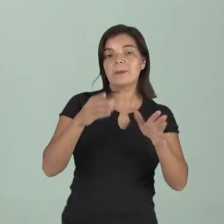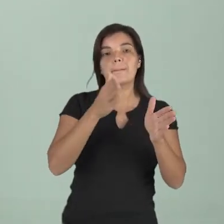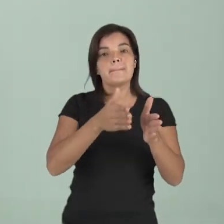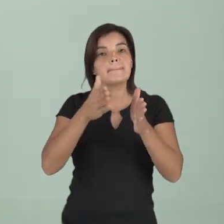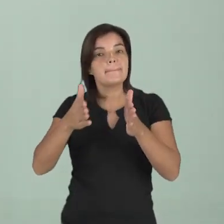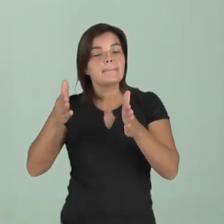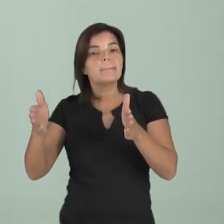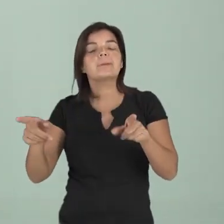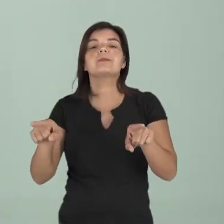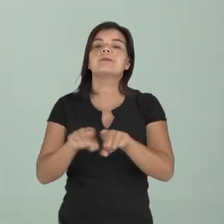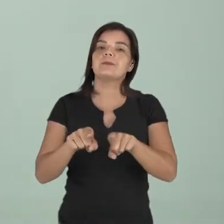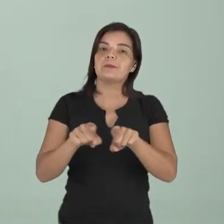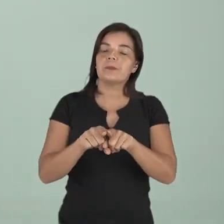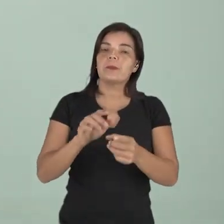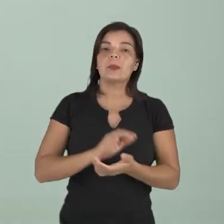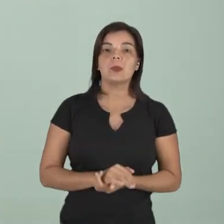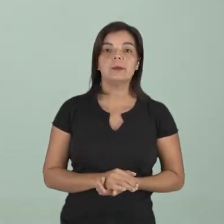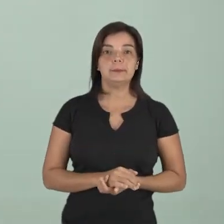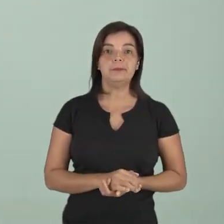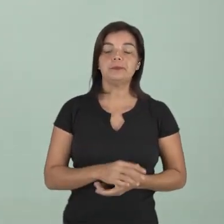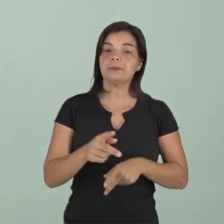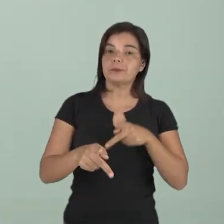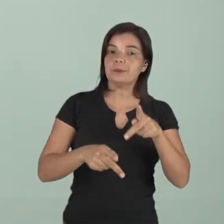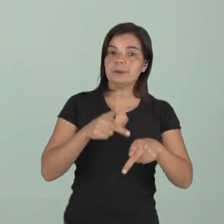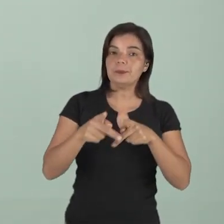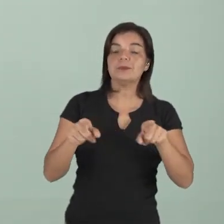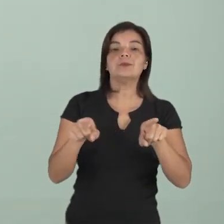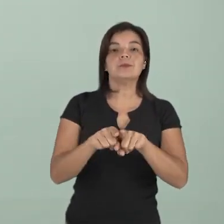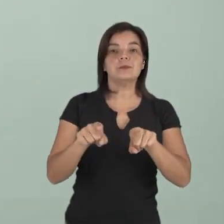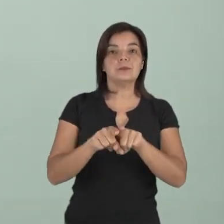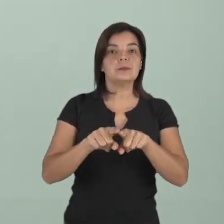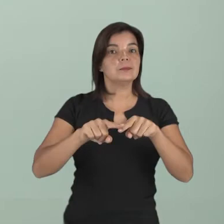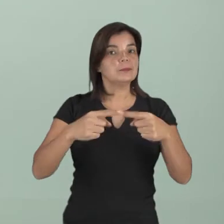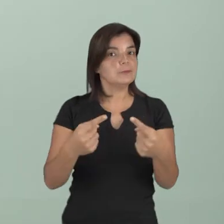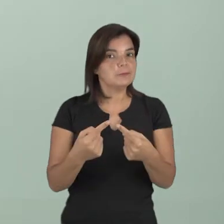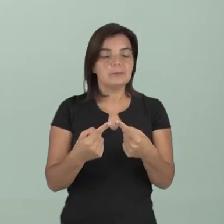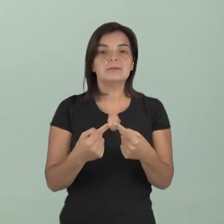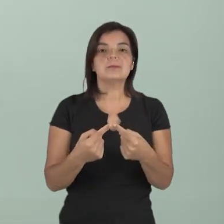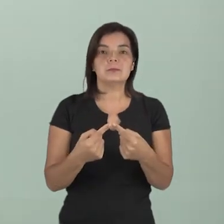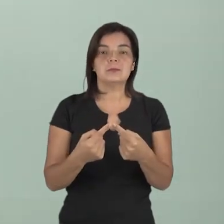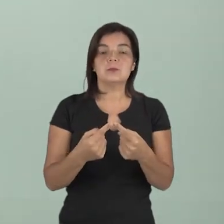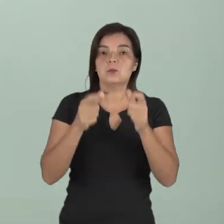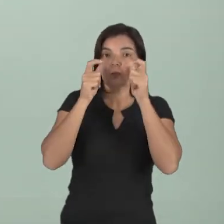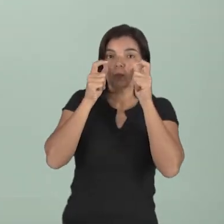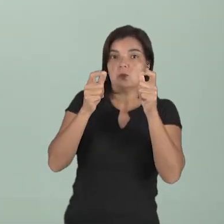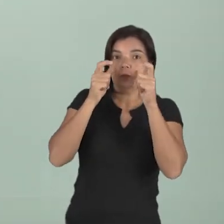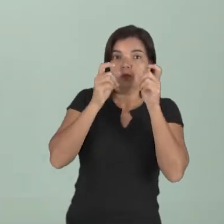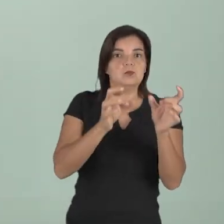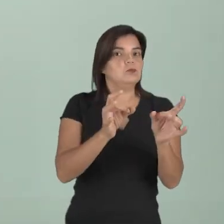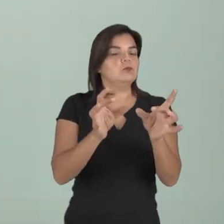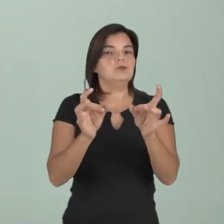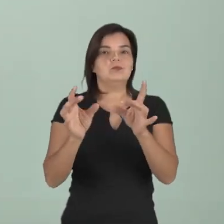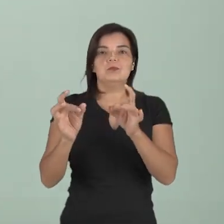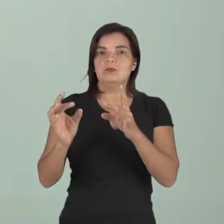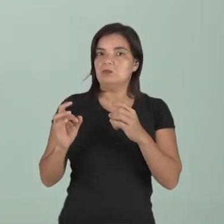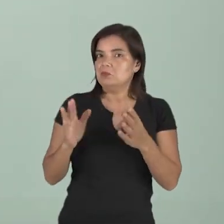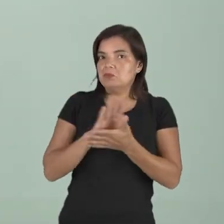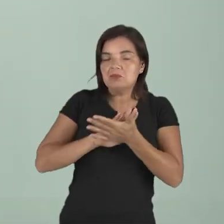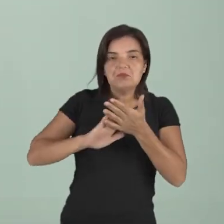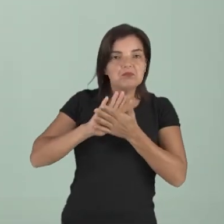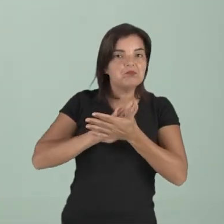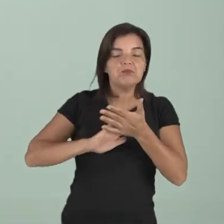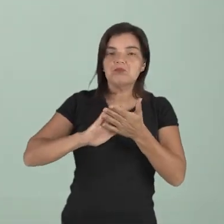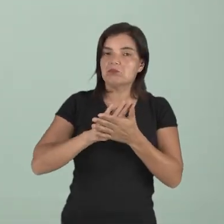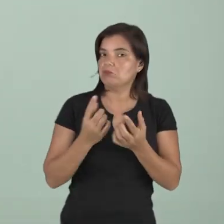borracha já era manipulado pelas populações indígenas, mas não com interesse comercial,